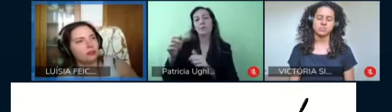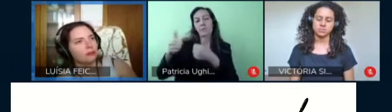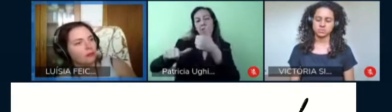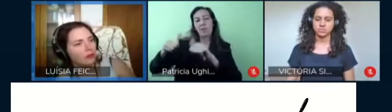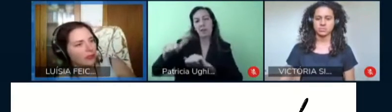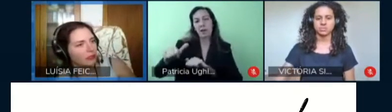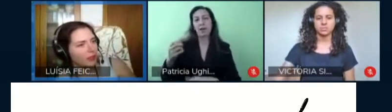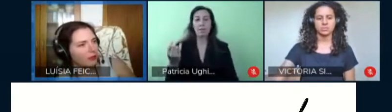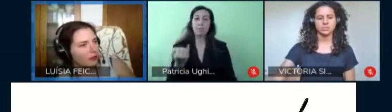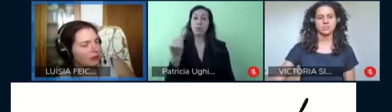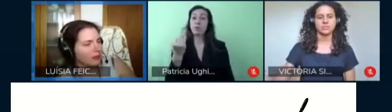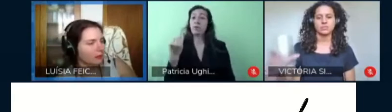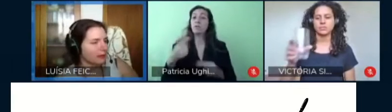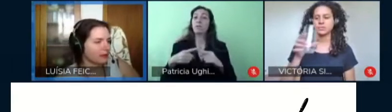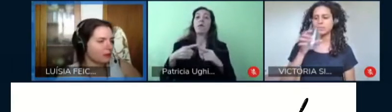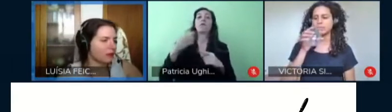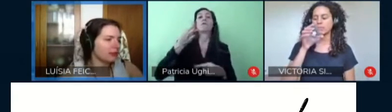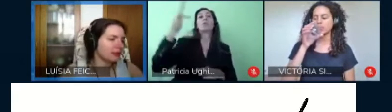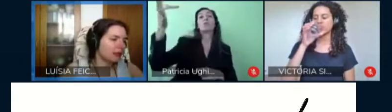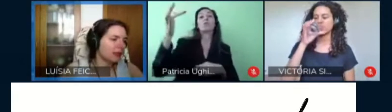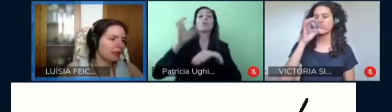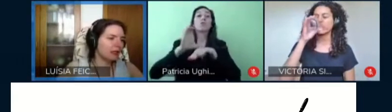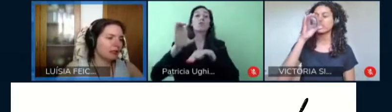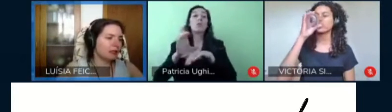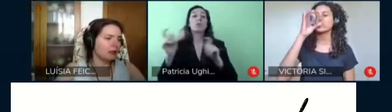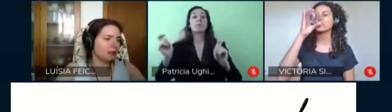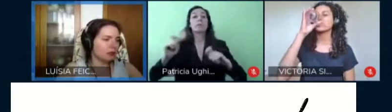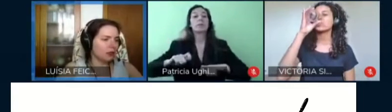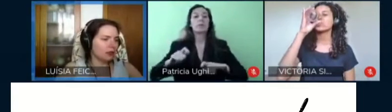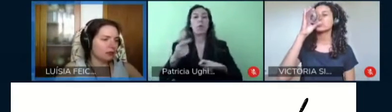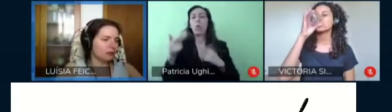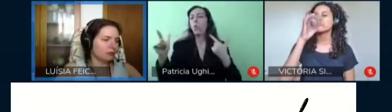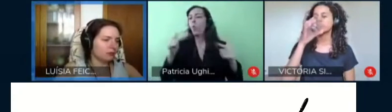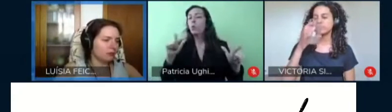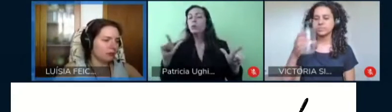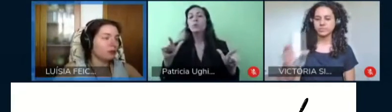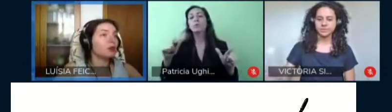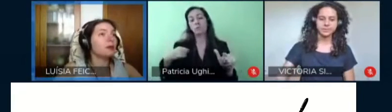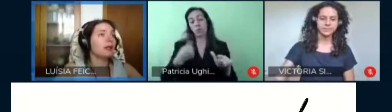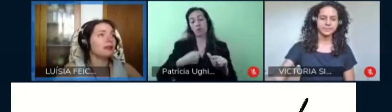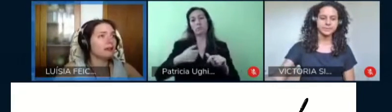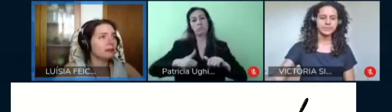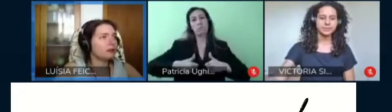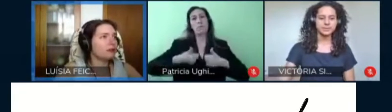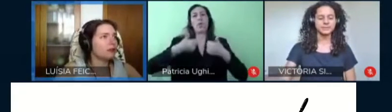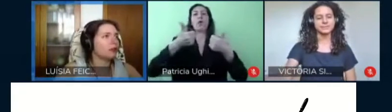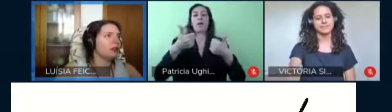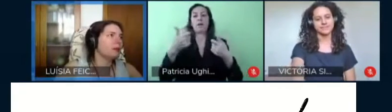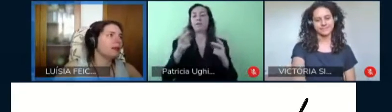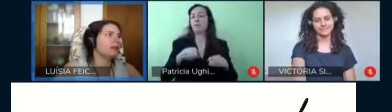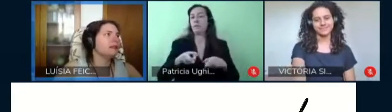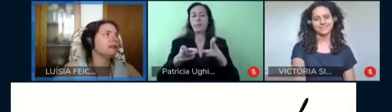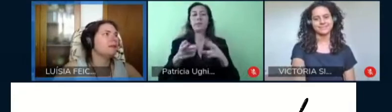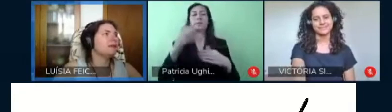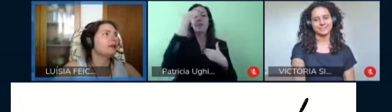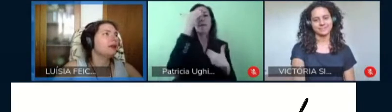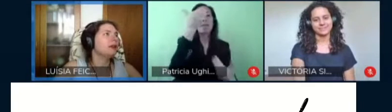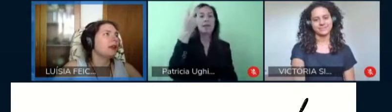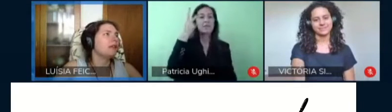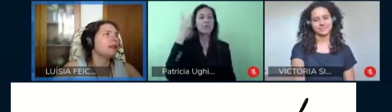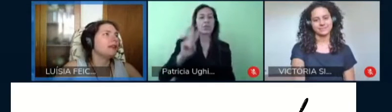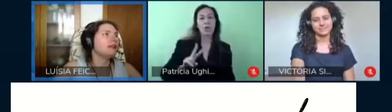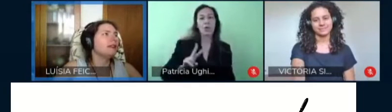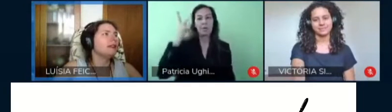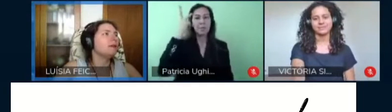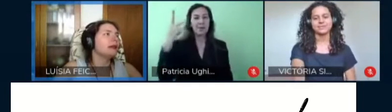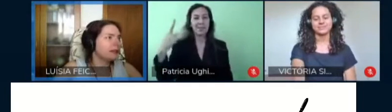os atendimentos e as capacitações. E agora, muito obrigada, Vitória, Patrícia